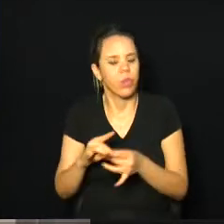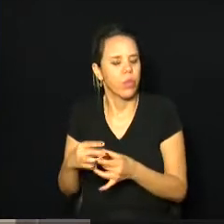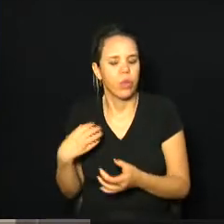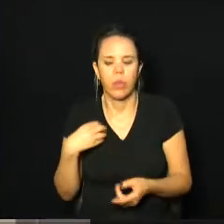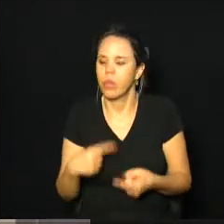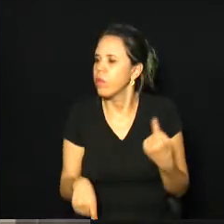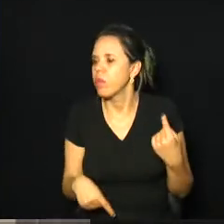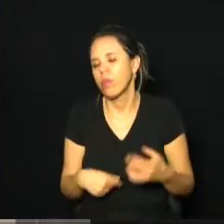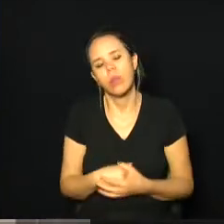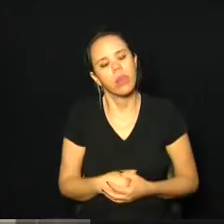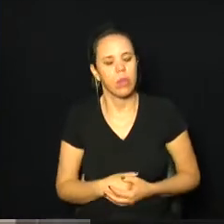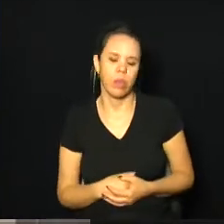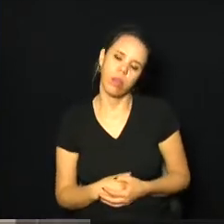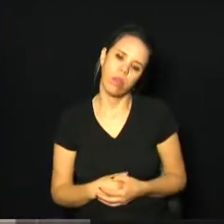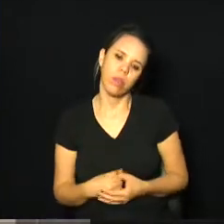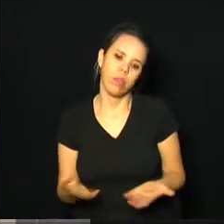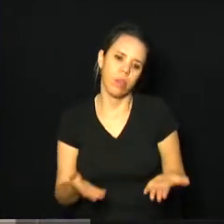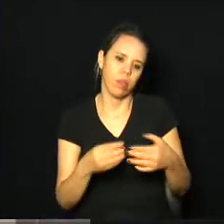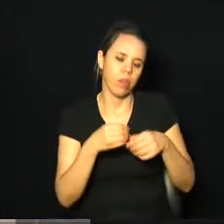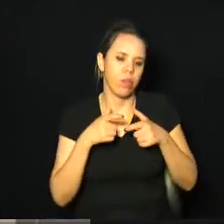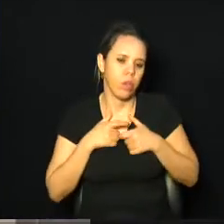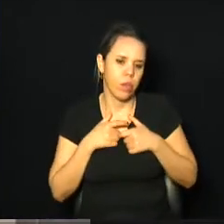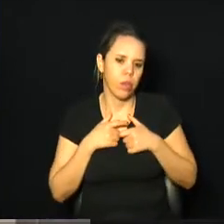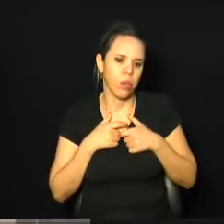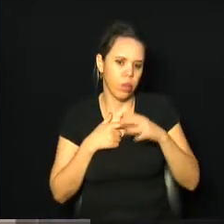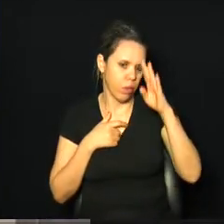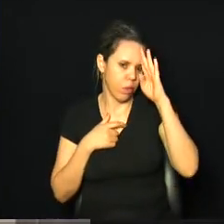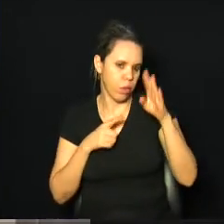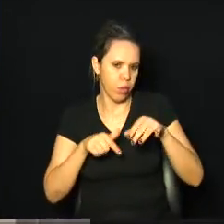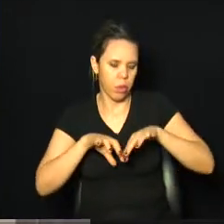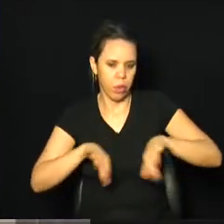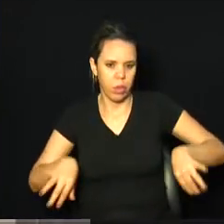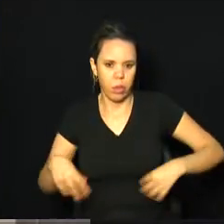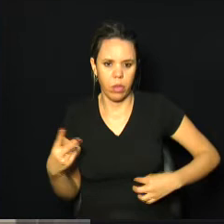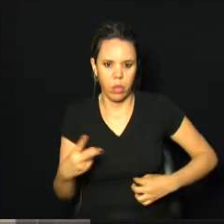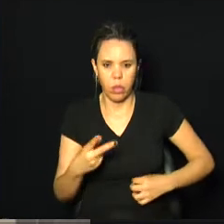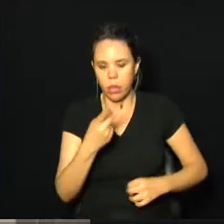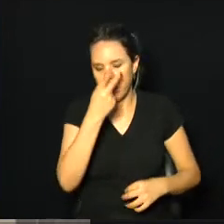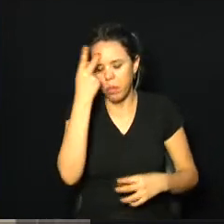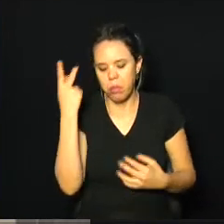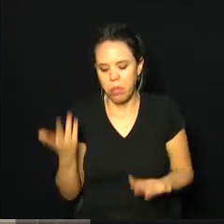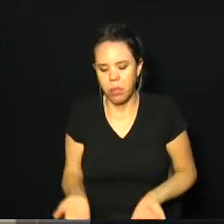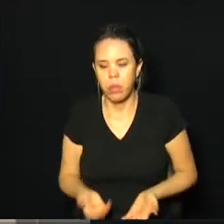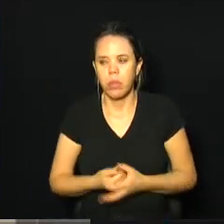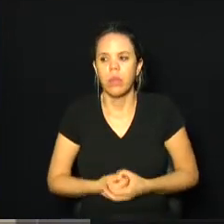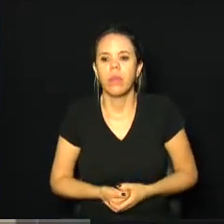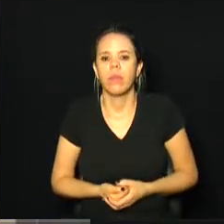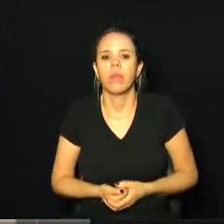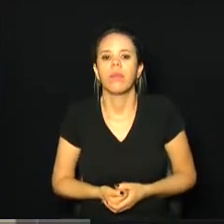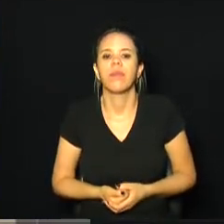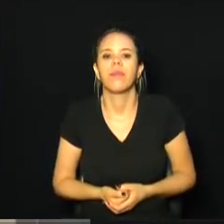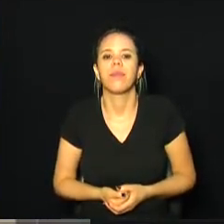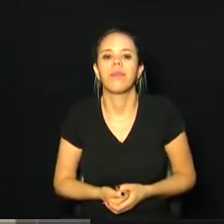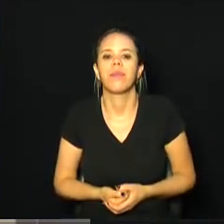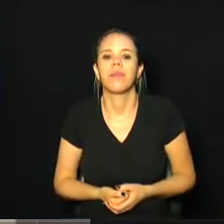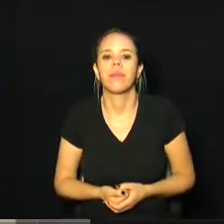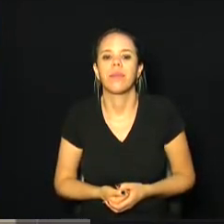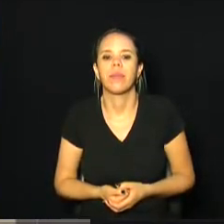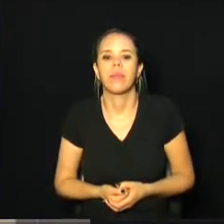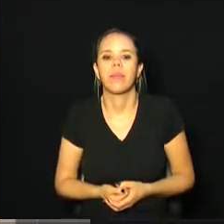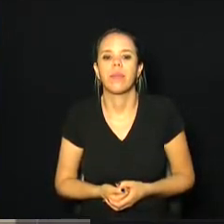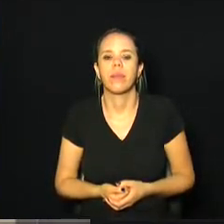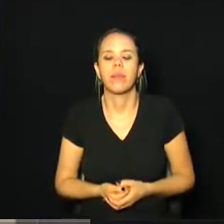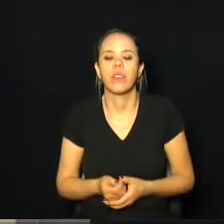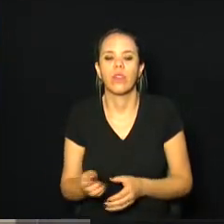situação e ter que trazer uma medalha, principalmente depois da separação de dupla. Então, assim, o